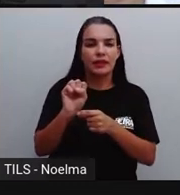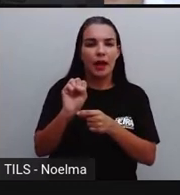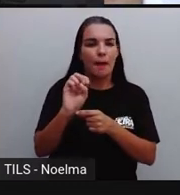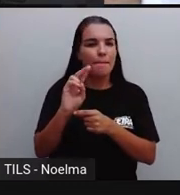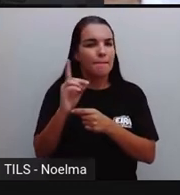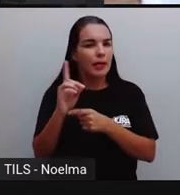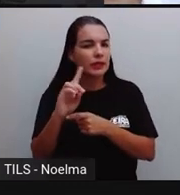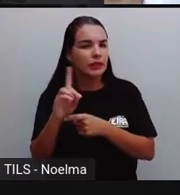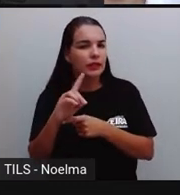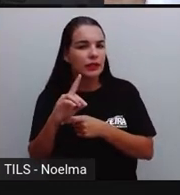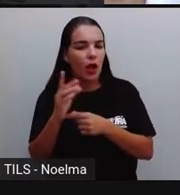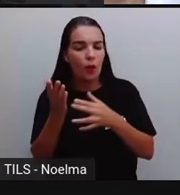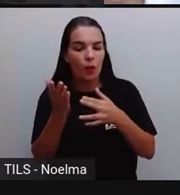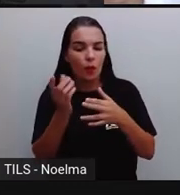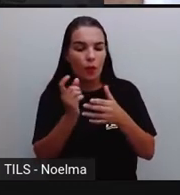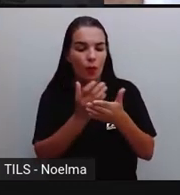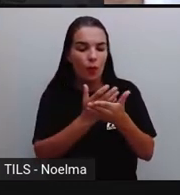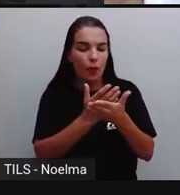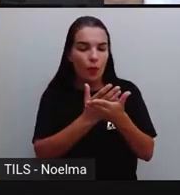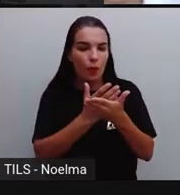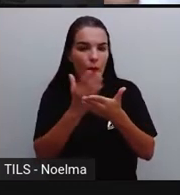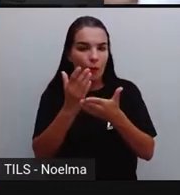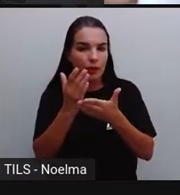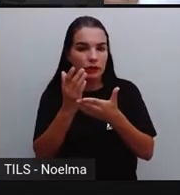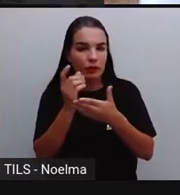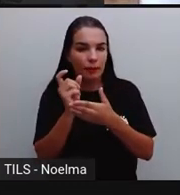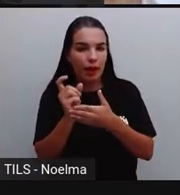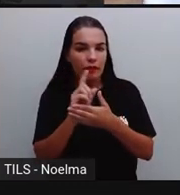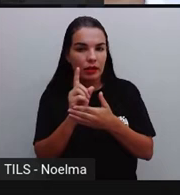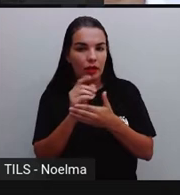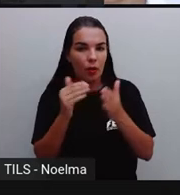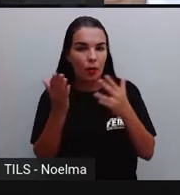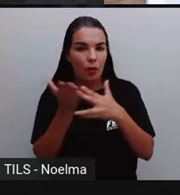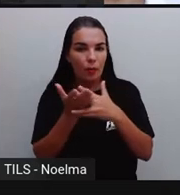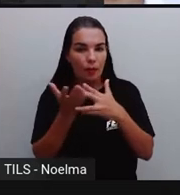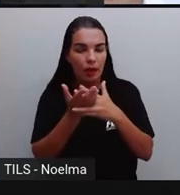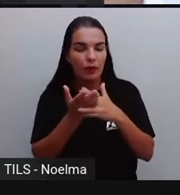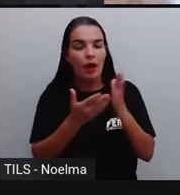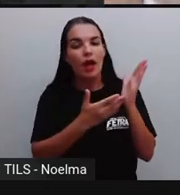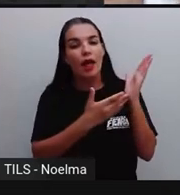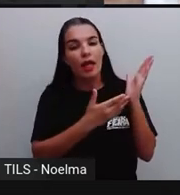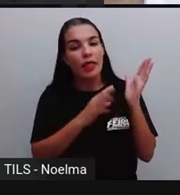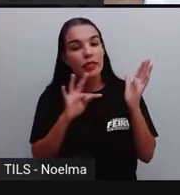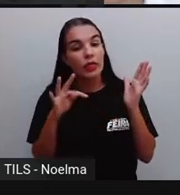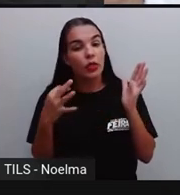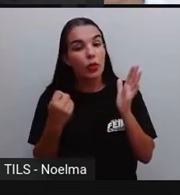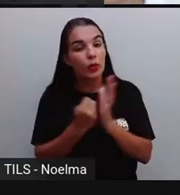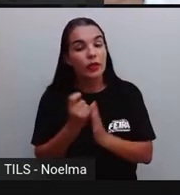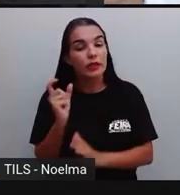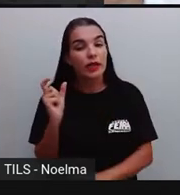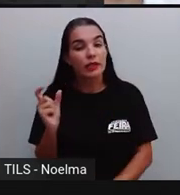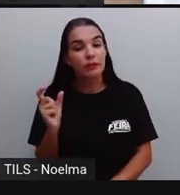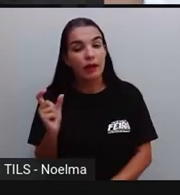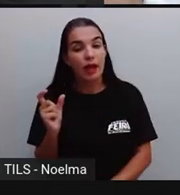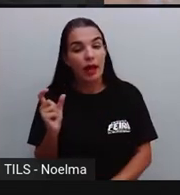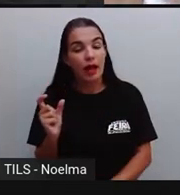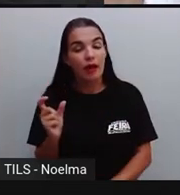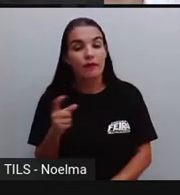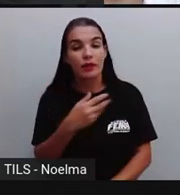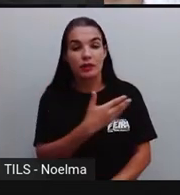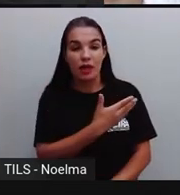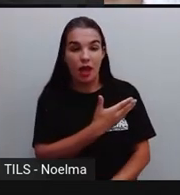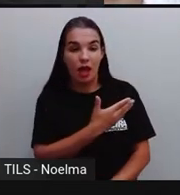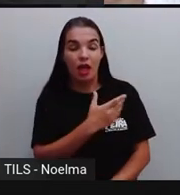início da palavra, foi no meio da palavra, tá bom? E o si aí, em todas as ocasiões, todas